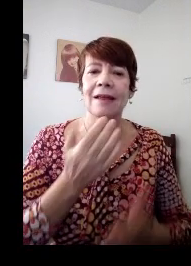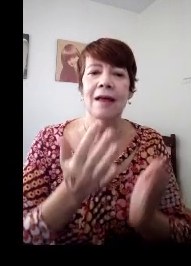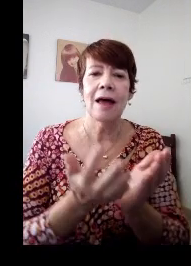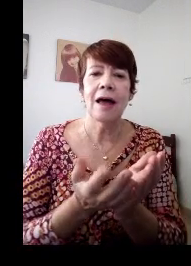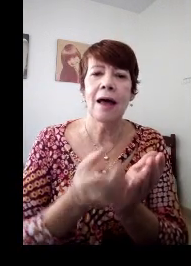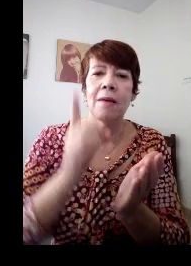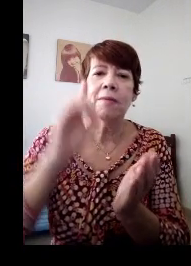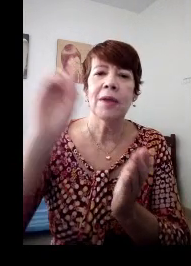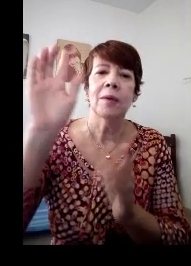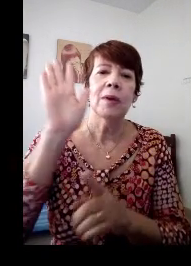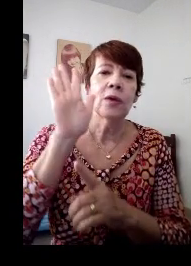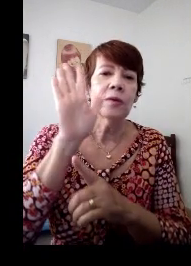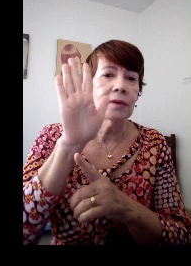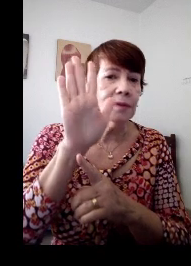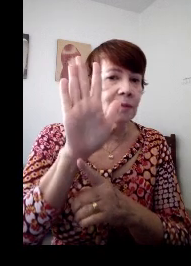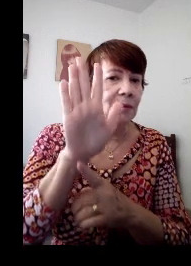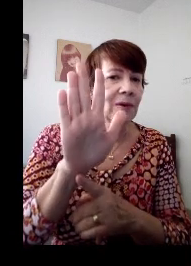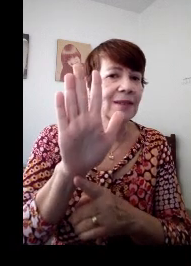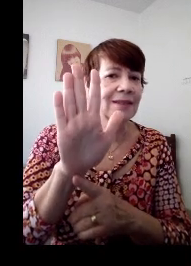que na Bíblia,